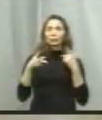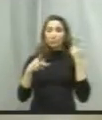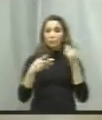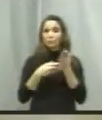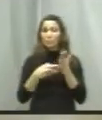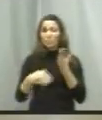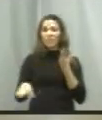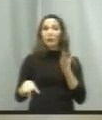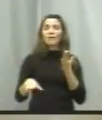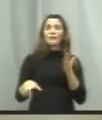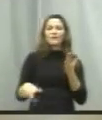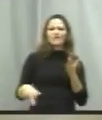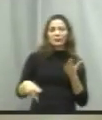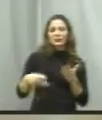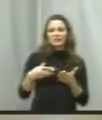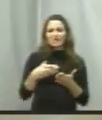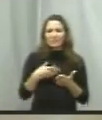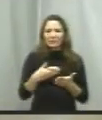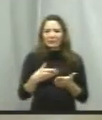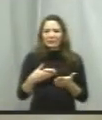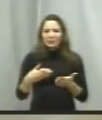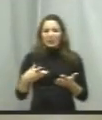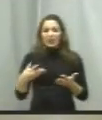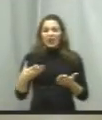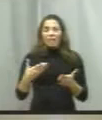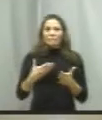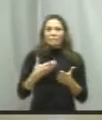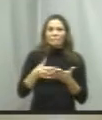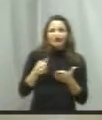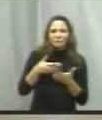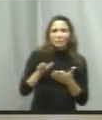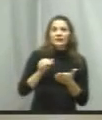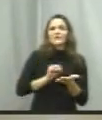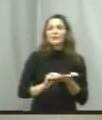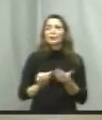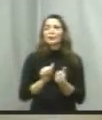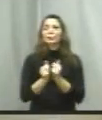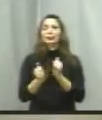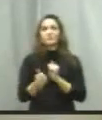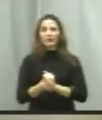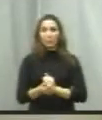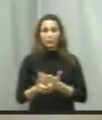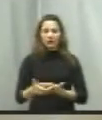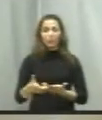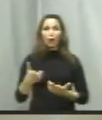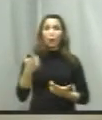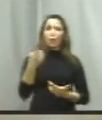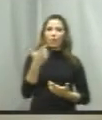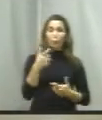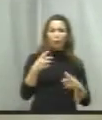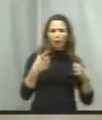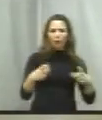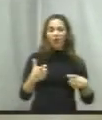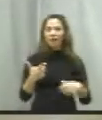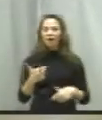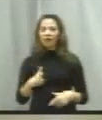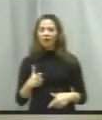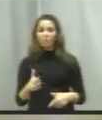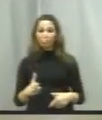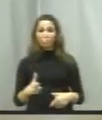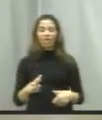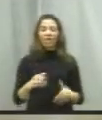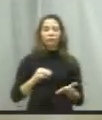ele cortou o secretário de esporte. Então, passou, eu acho que um lugar que não tem secretaria se torna uma